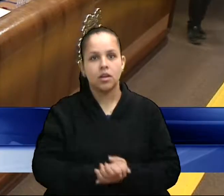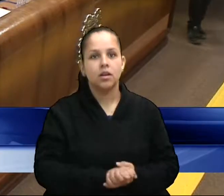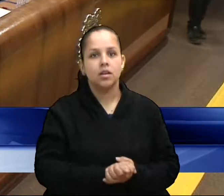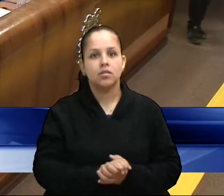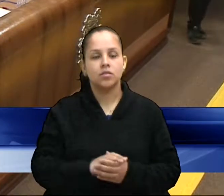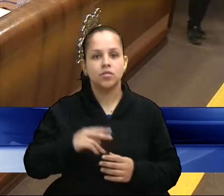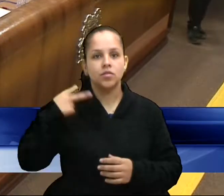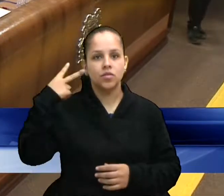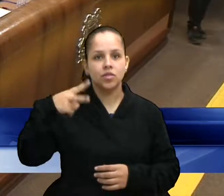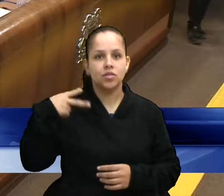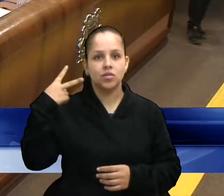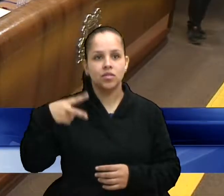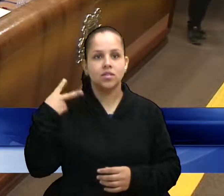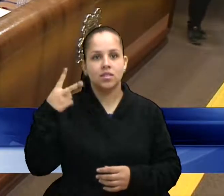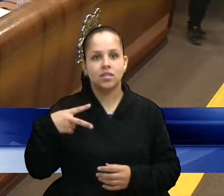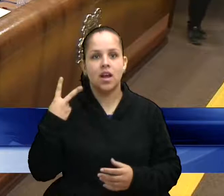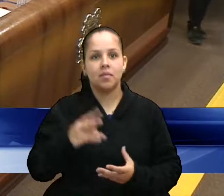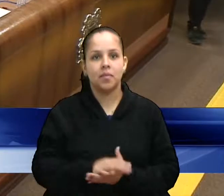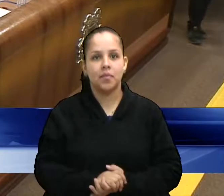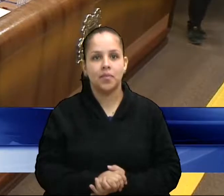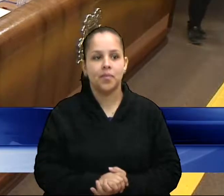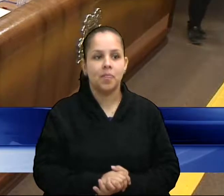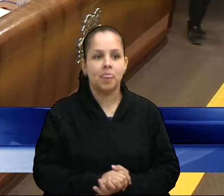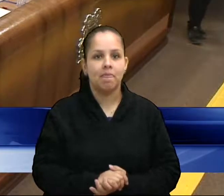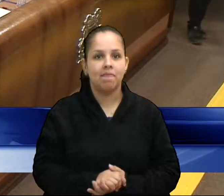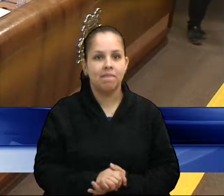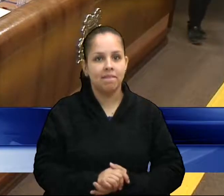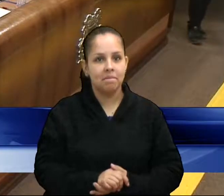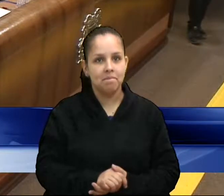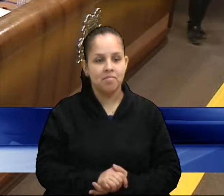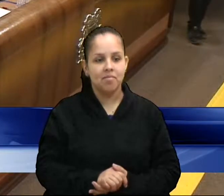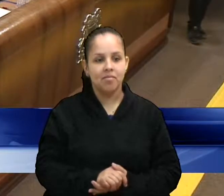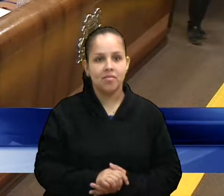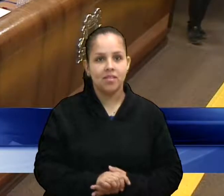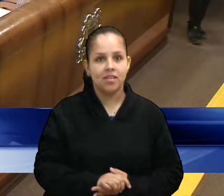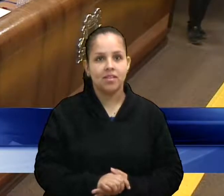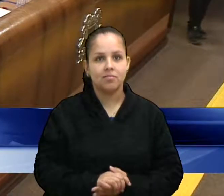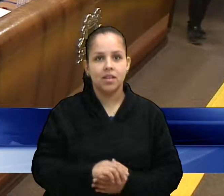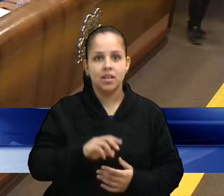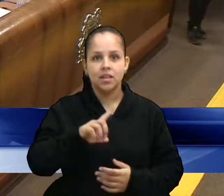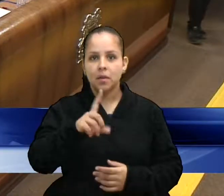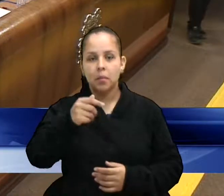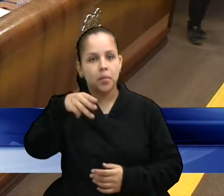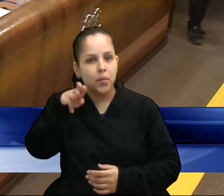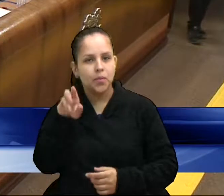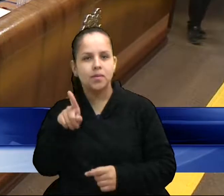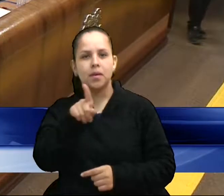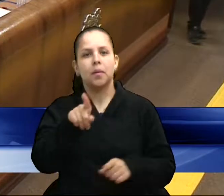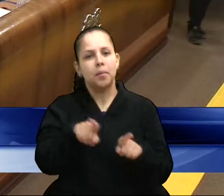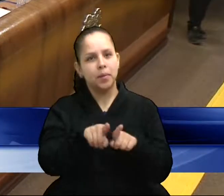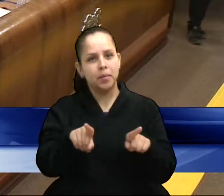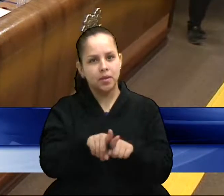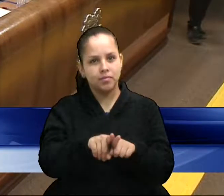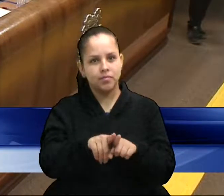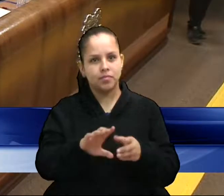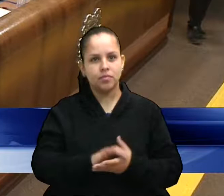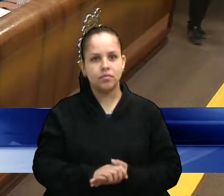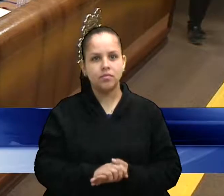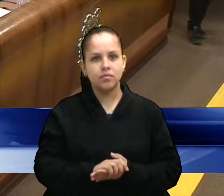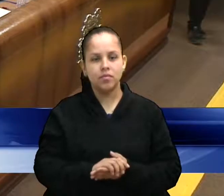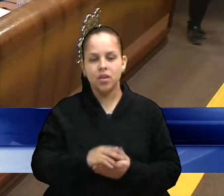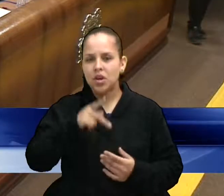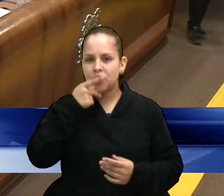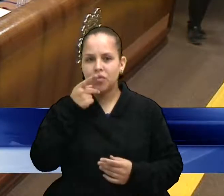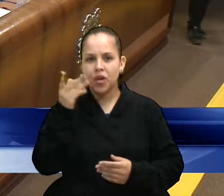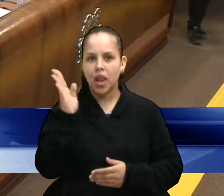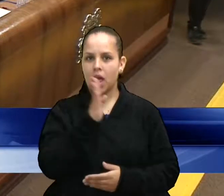o vereador Rafael, os ex-vereadores Camiles, D'Ambros, Mosquen. Eu já vou entrar direto no assunto,